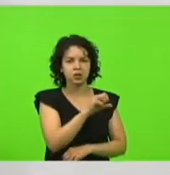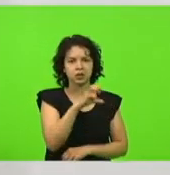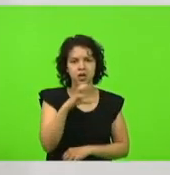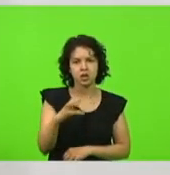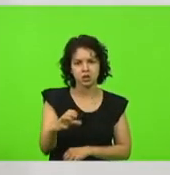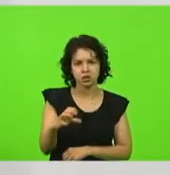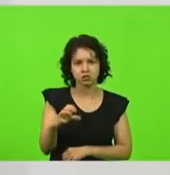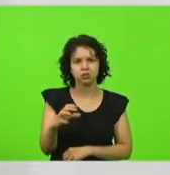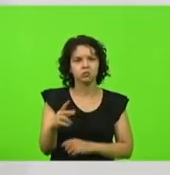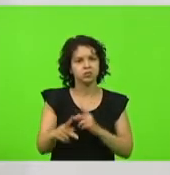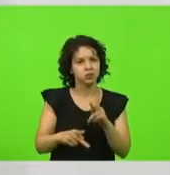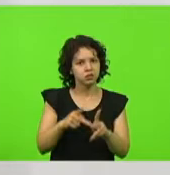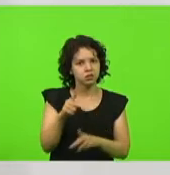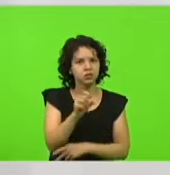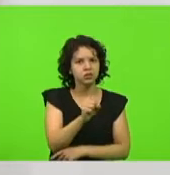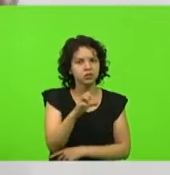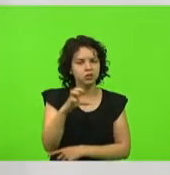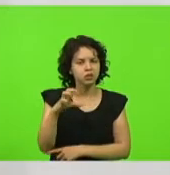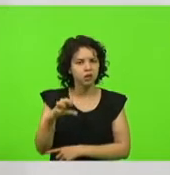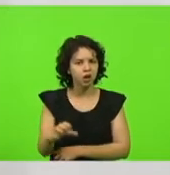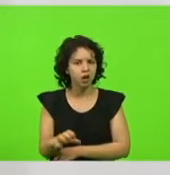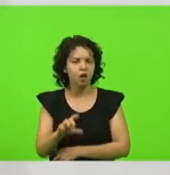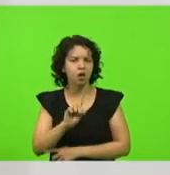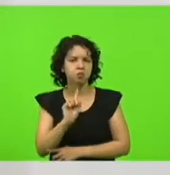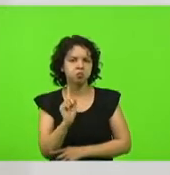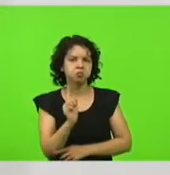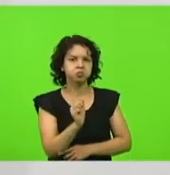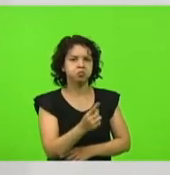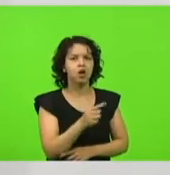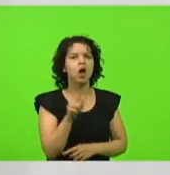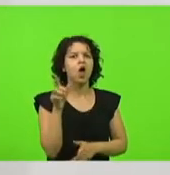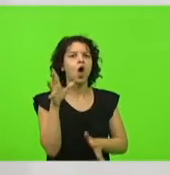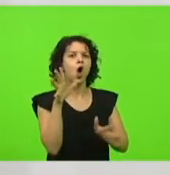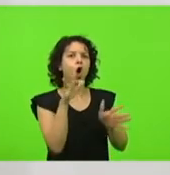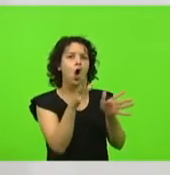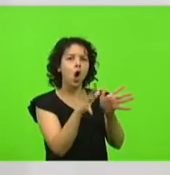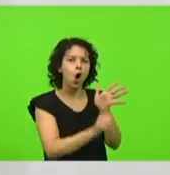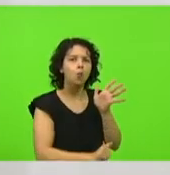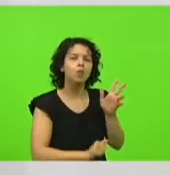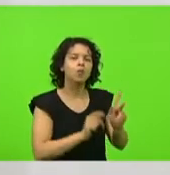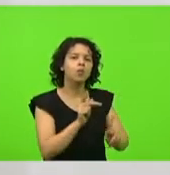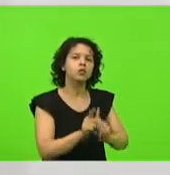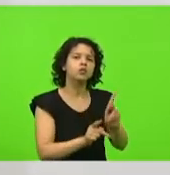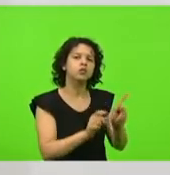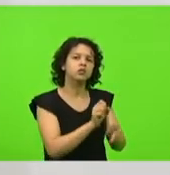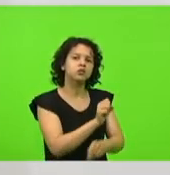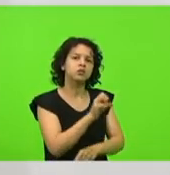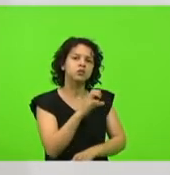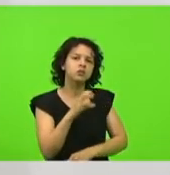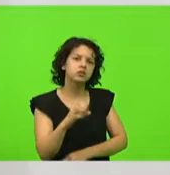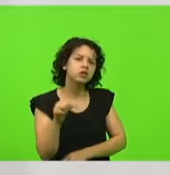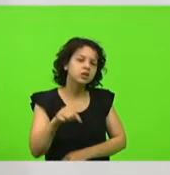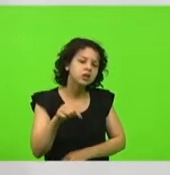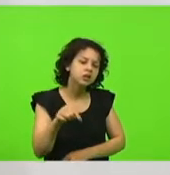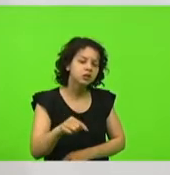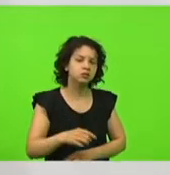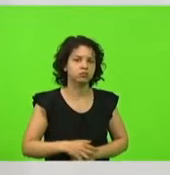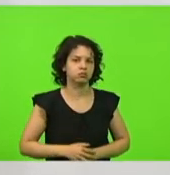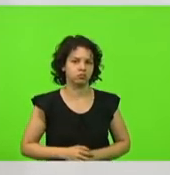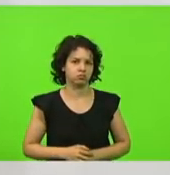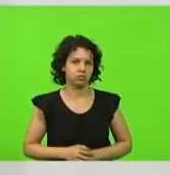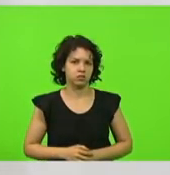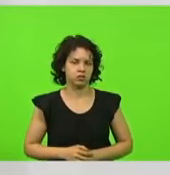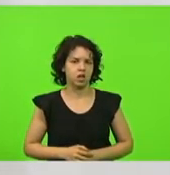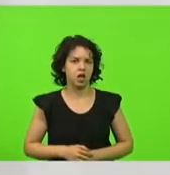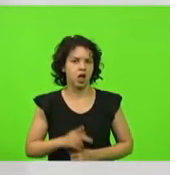próprio catarinense vira as costas e ainda enfia a mão no bolso do catarinense. Quero dizer para vocês que a moderação na defesa da